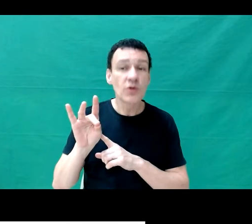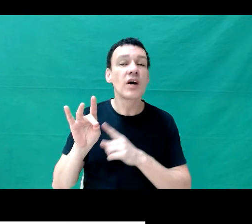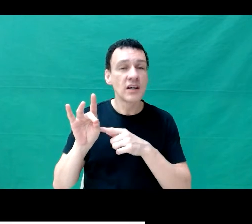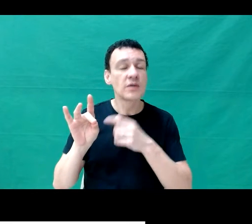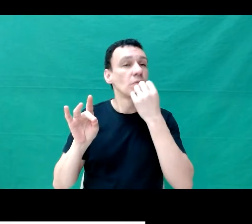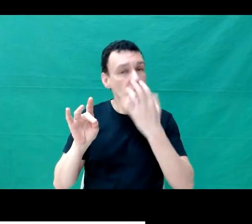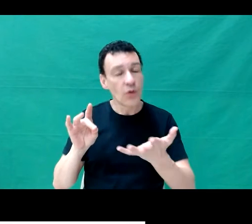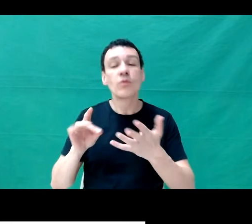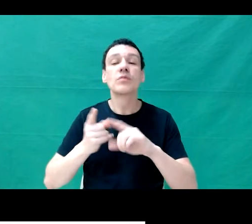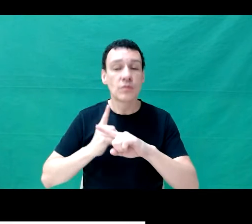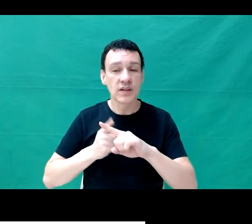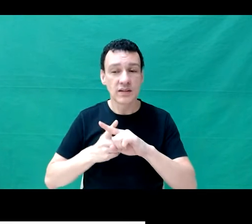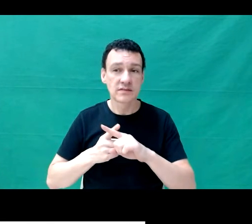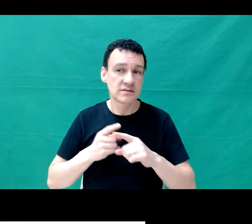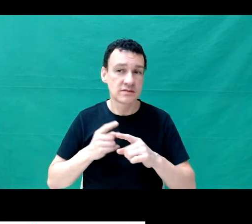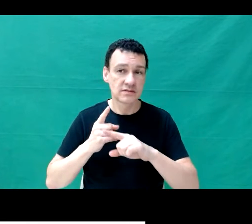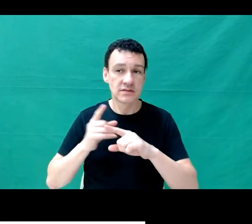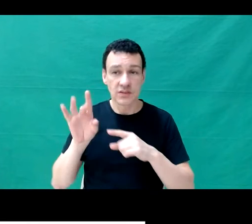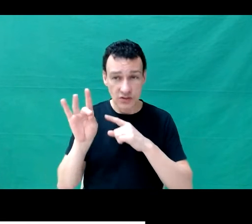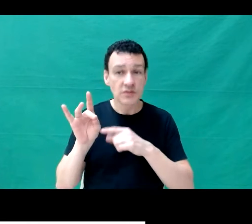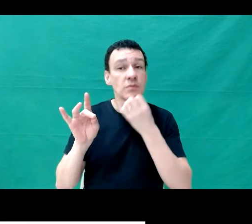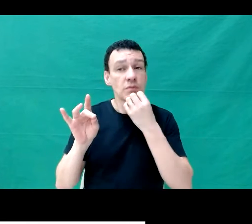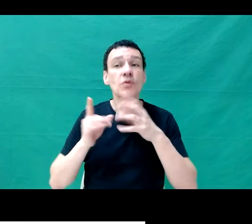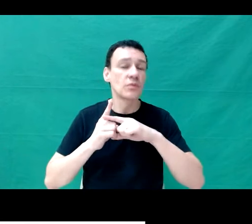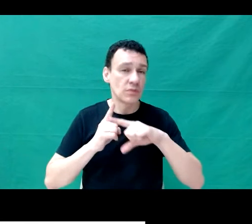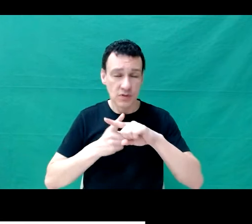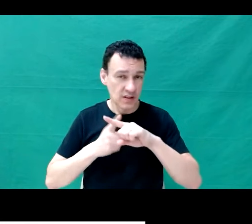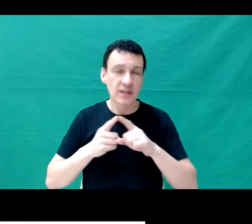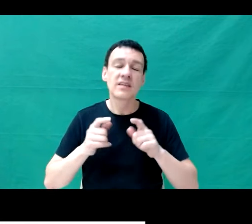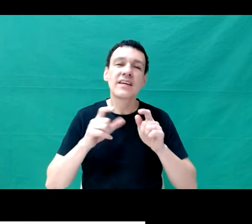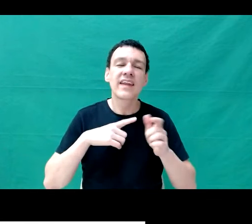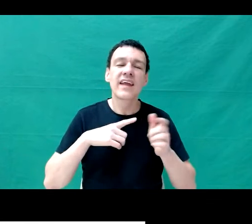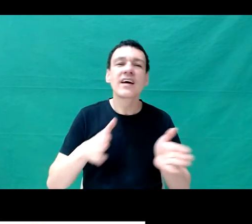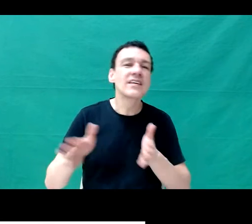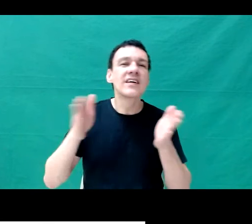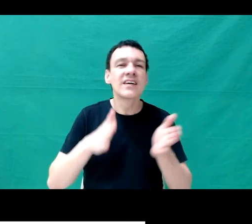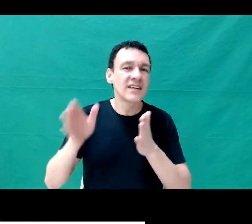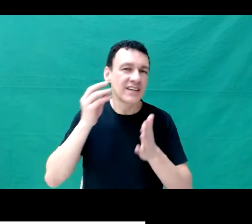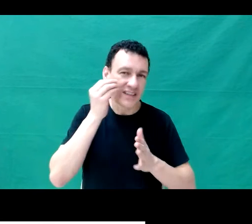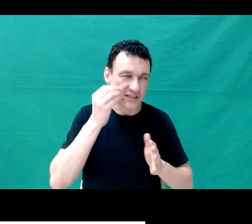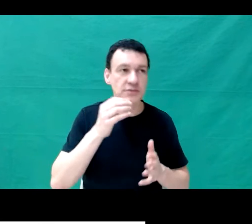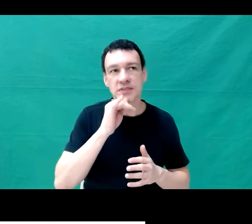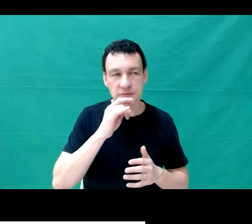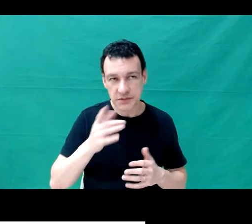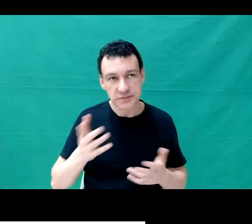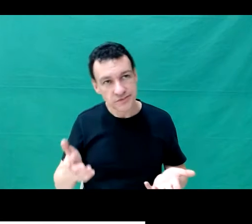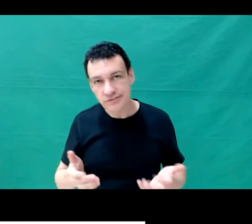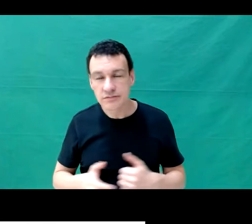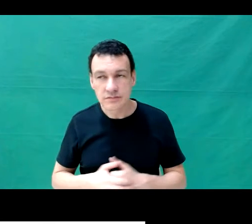deles em esteiras contínuas, né, de testes. Como assim? A gente tem uma esteira que está rodando, todo